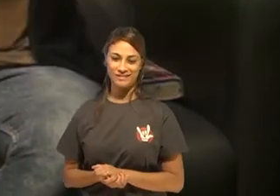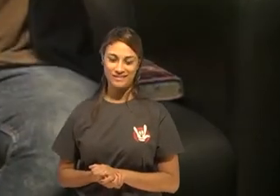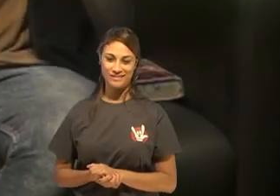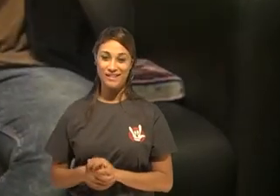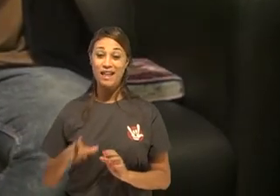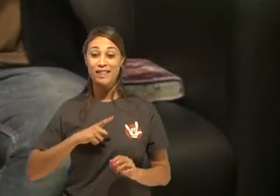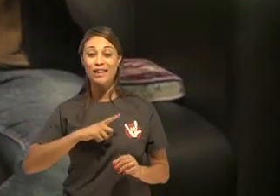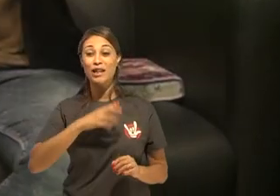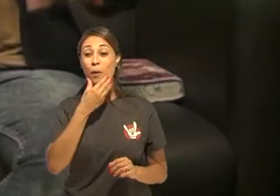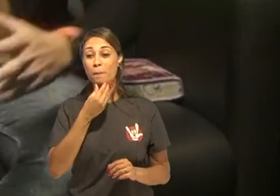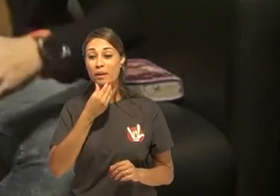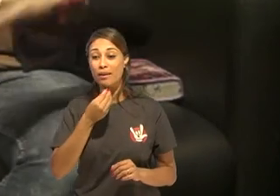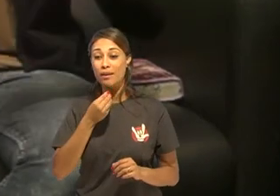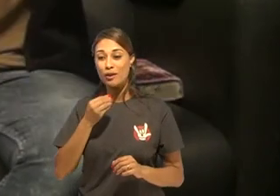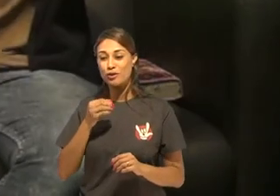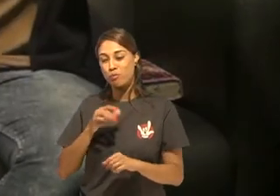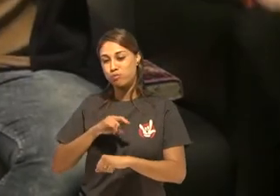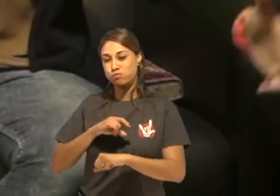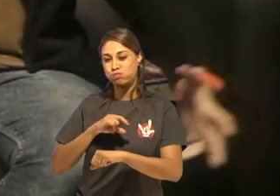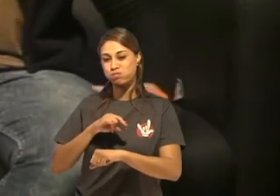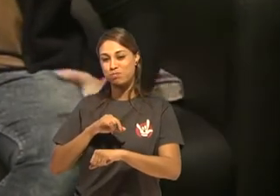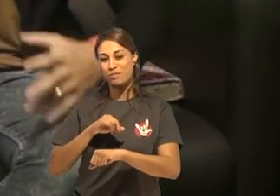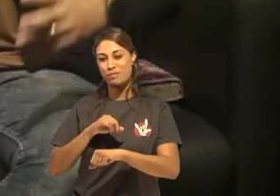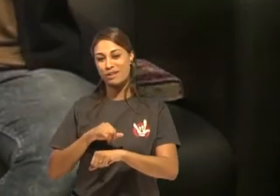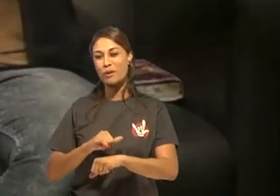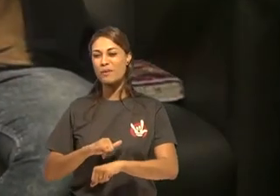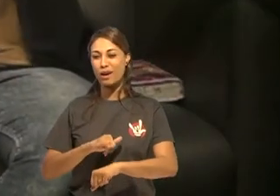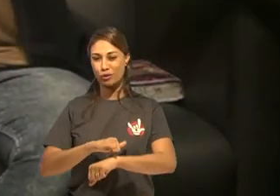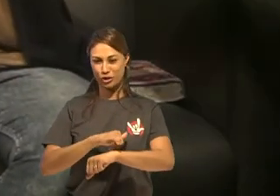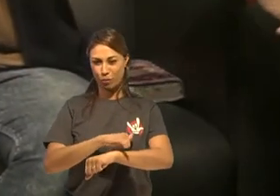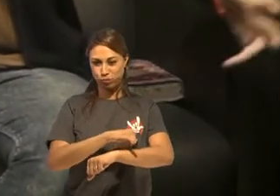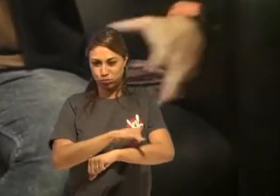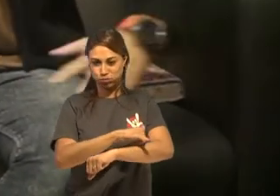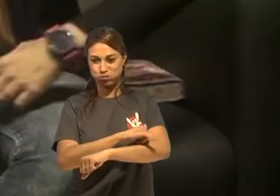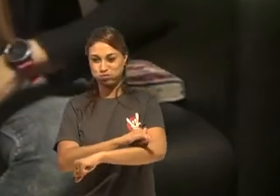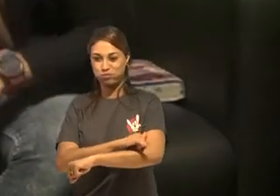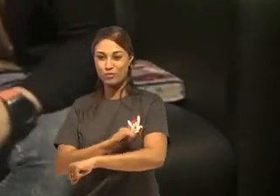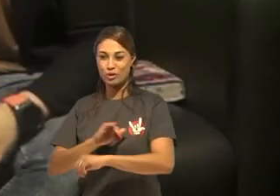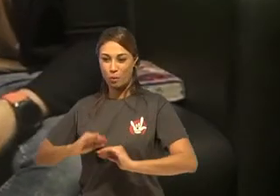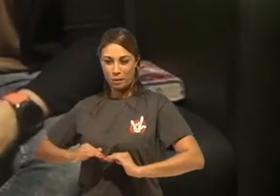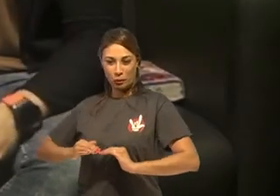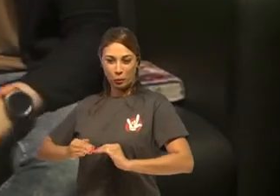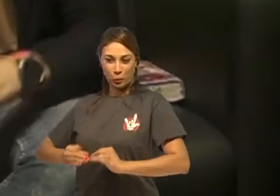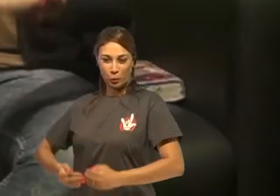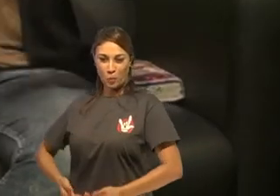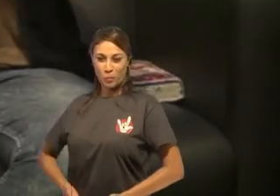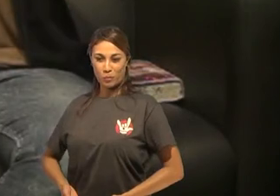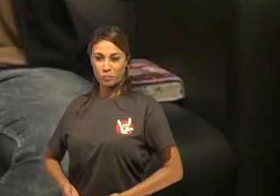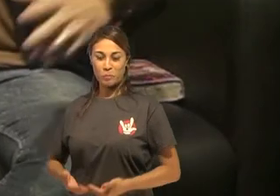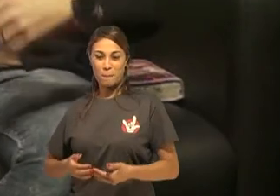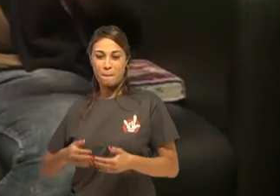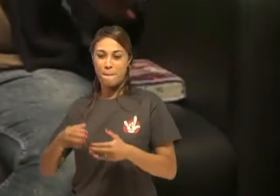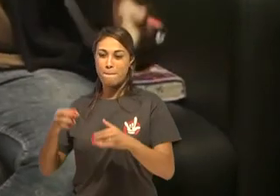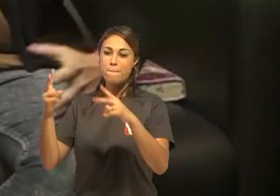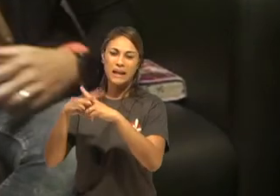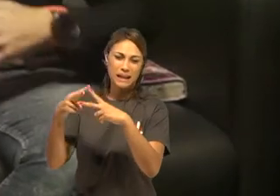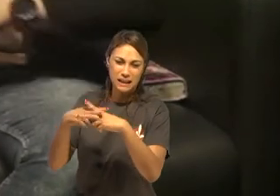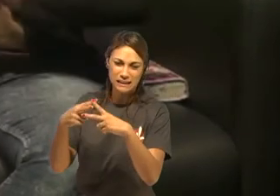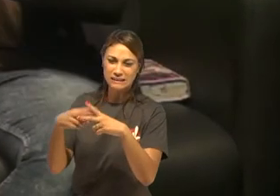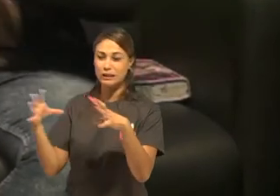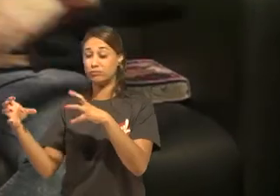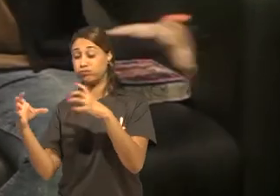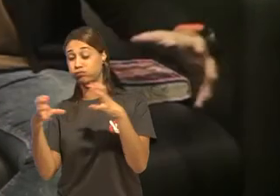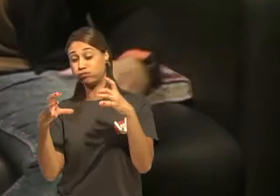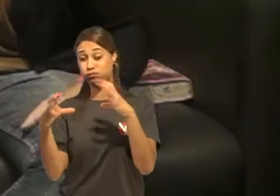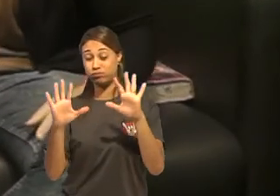Eu já desesperado, meu cunhado brigando com o coordenador do acampamento. Bom, chegou outro dia, uma